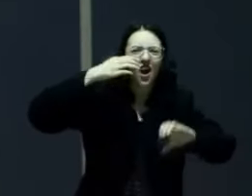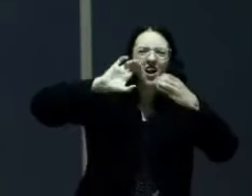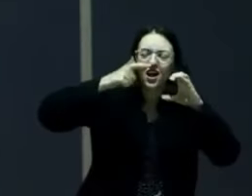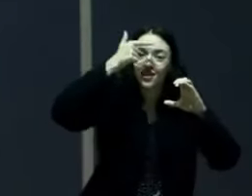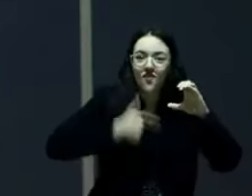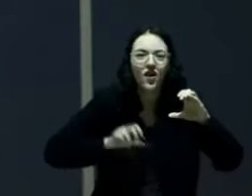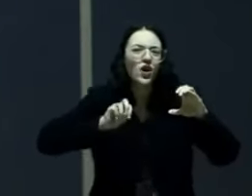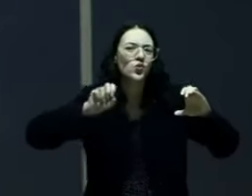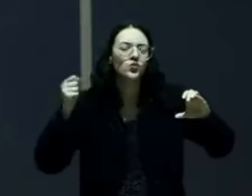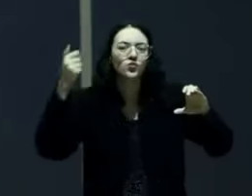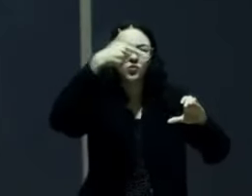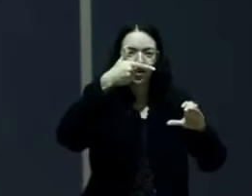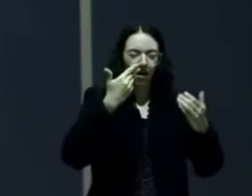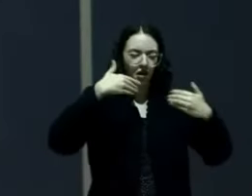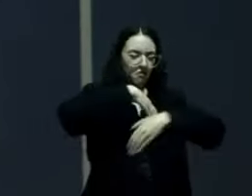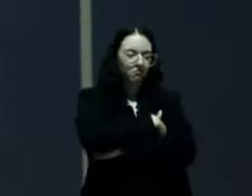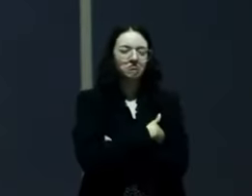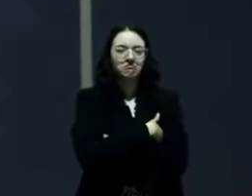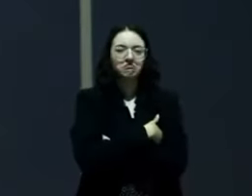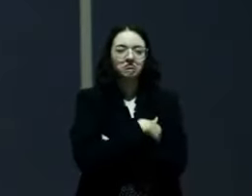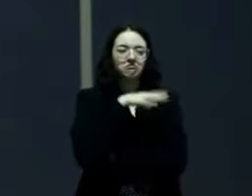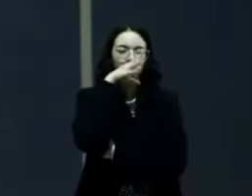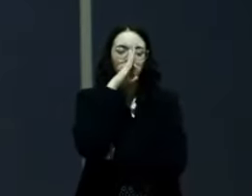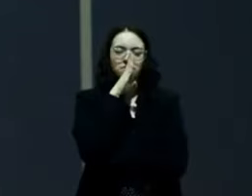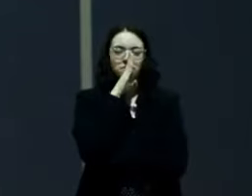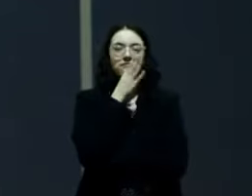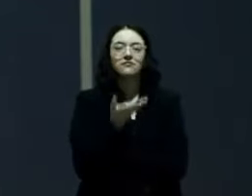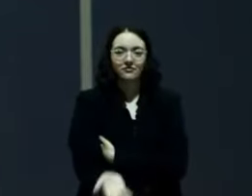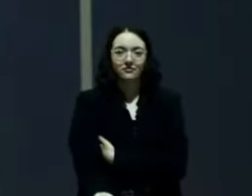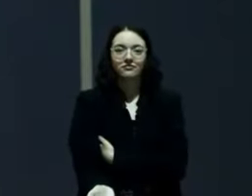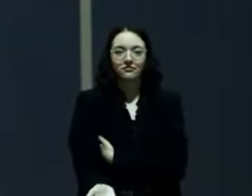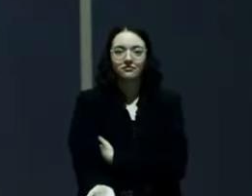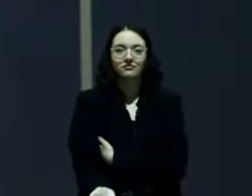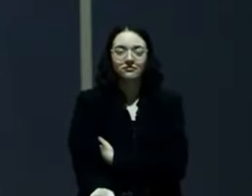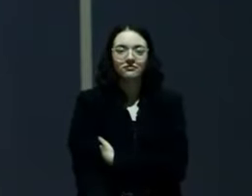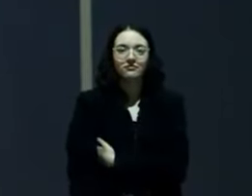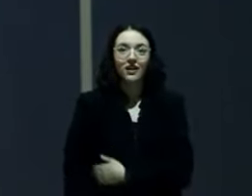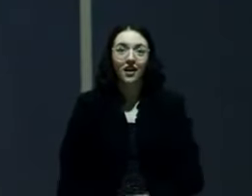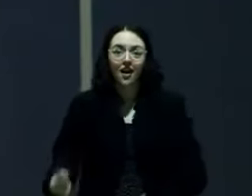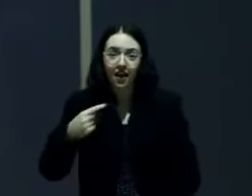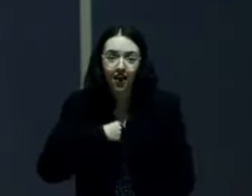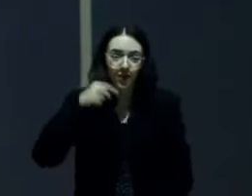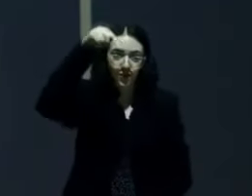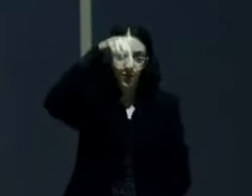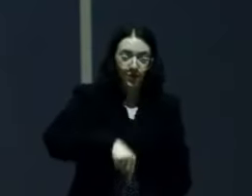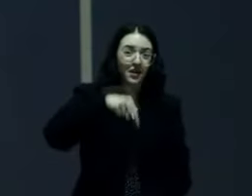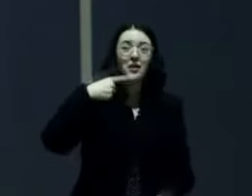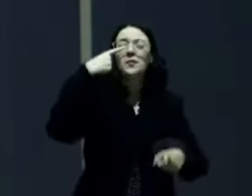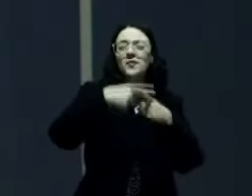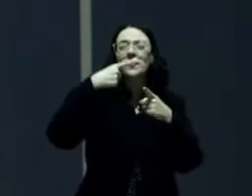fechada. Não. Eu vim aqui por quê? Eu vim aqui porque eu quero louvar esse